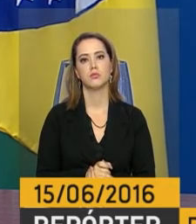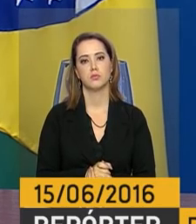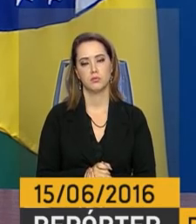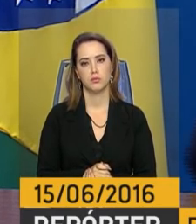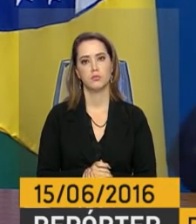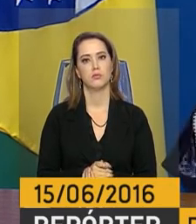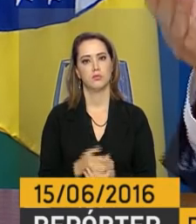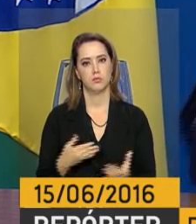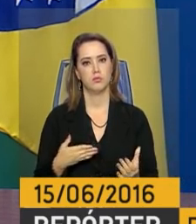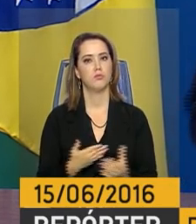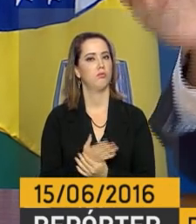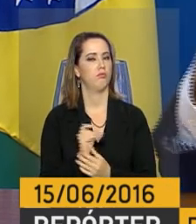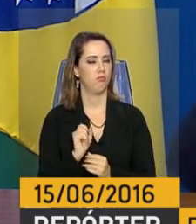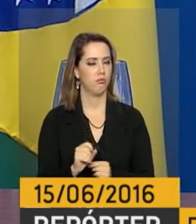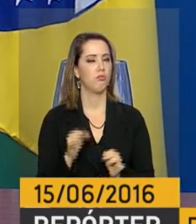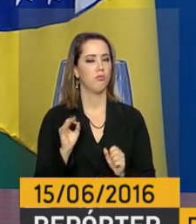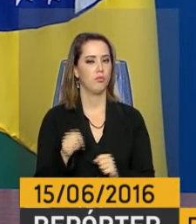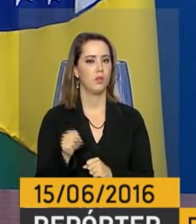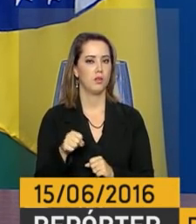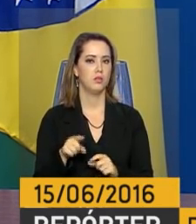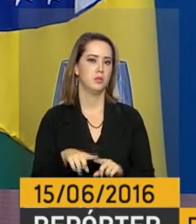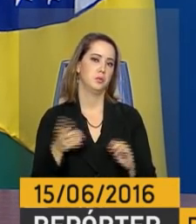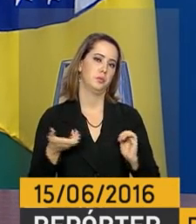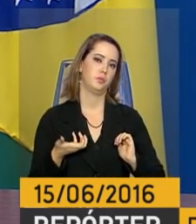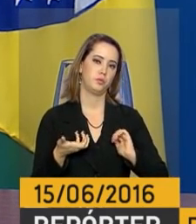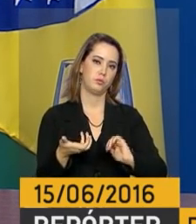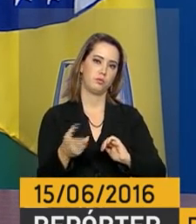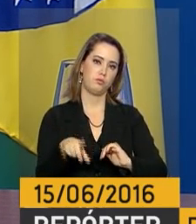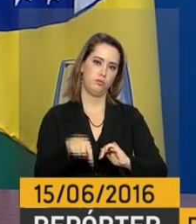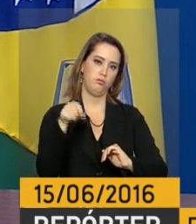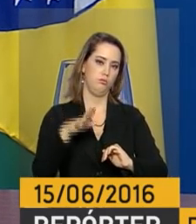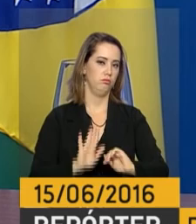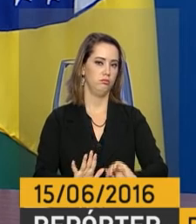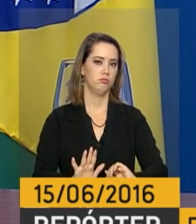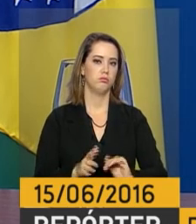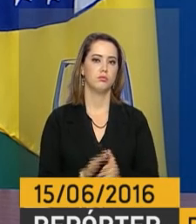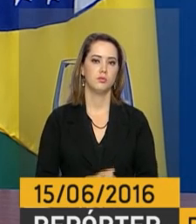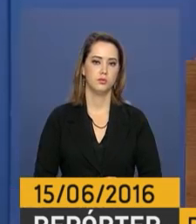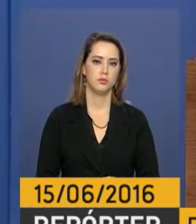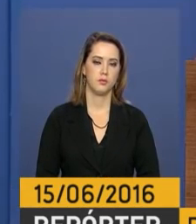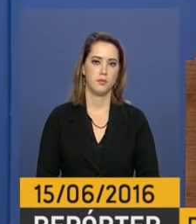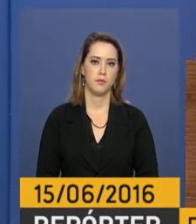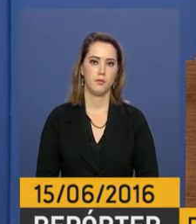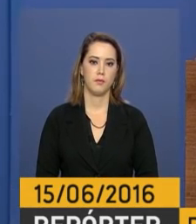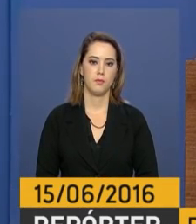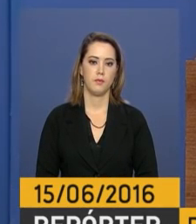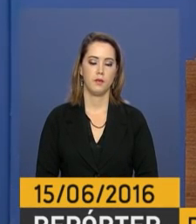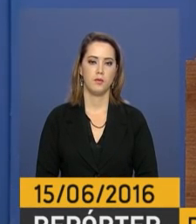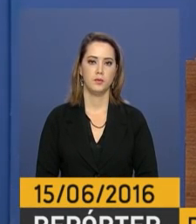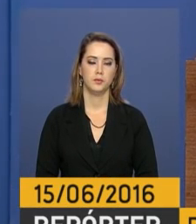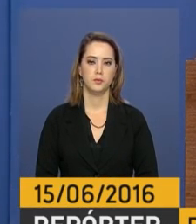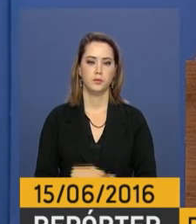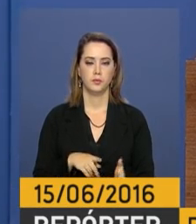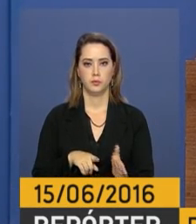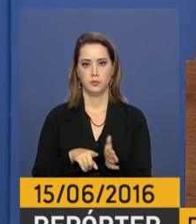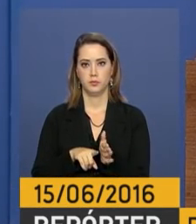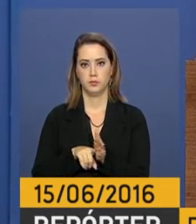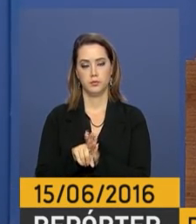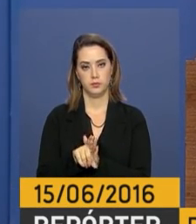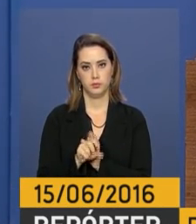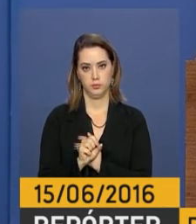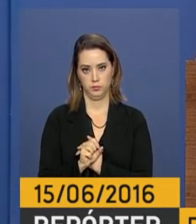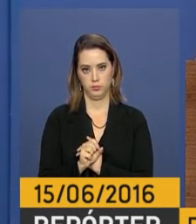aprovada finalmente, mas obviamente isso é uma adessão soberana do Congresso Nacional. João Borges, boa tarde, ministro.